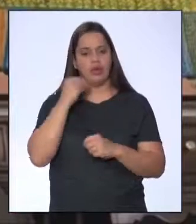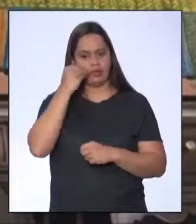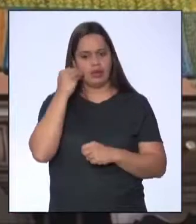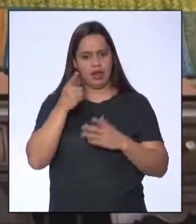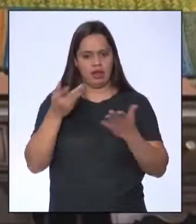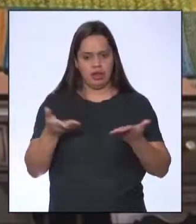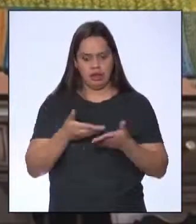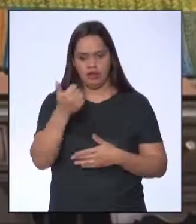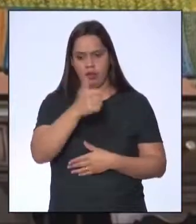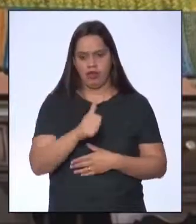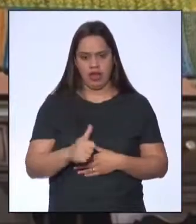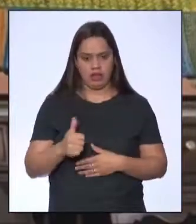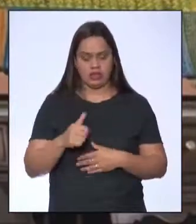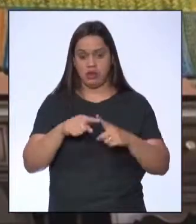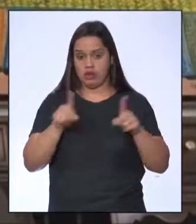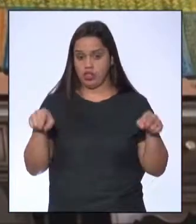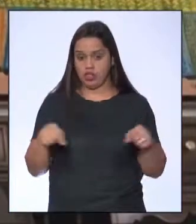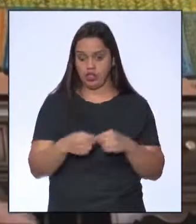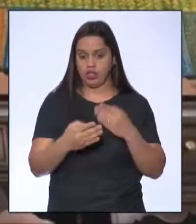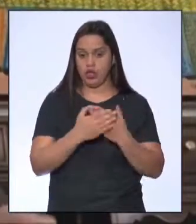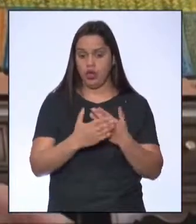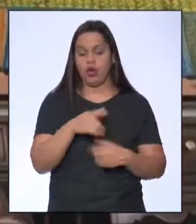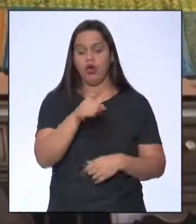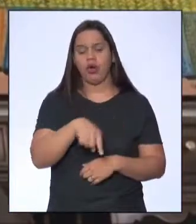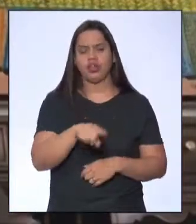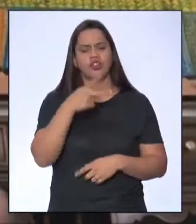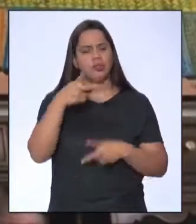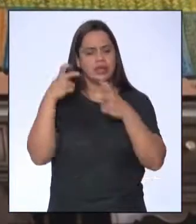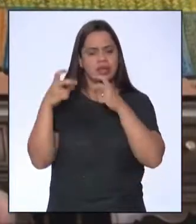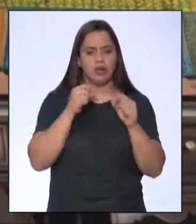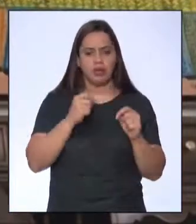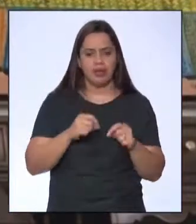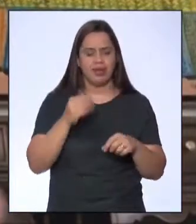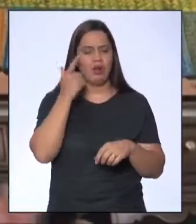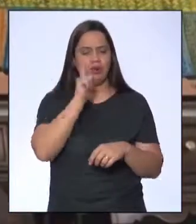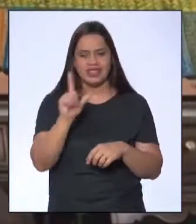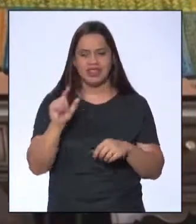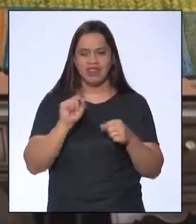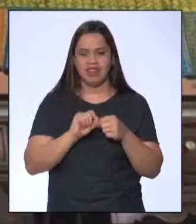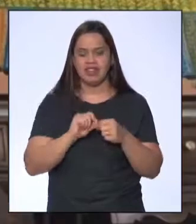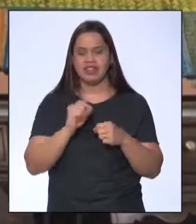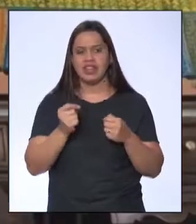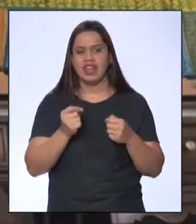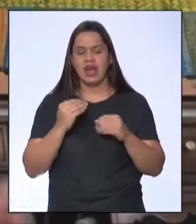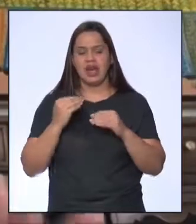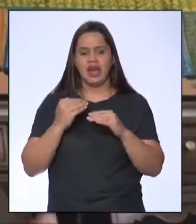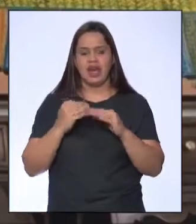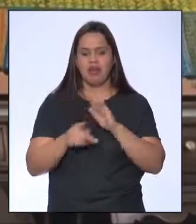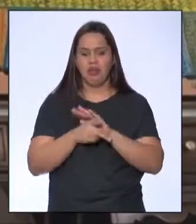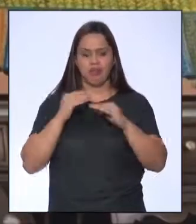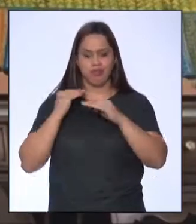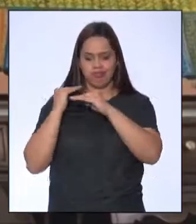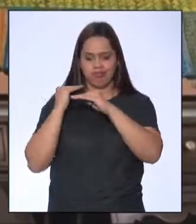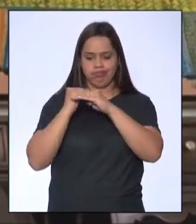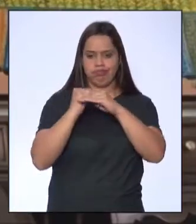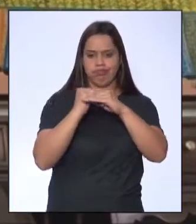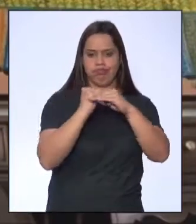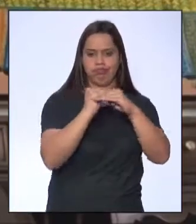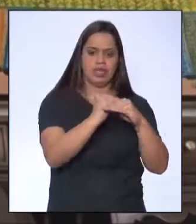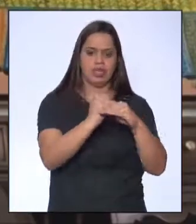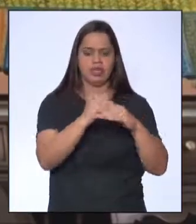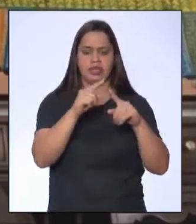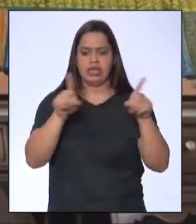dentro da sala de aula para fazer esse nivelamento. O próprio nivelamento é uma palavra, às vezes, pesada.